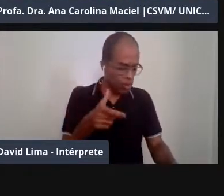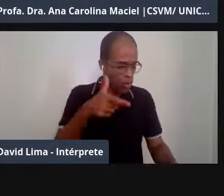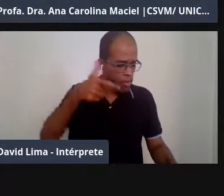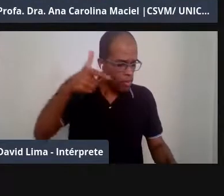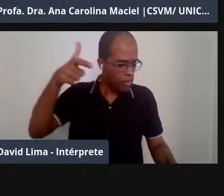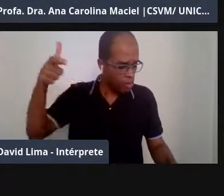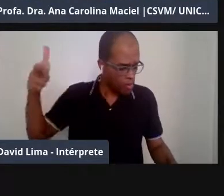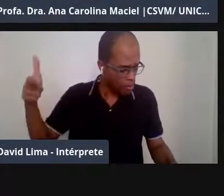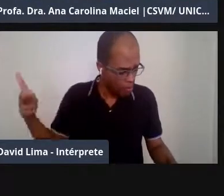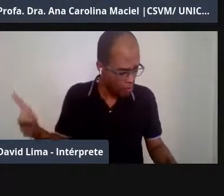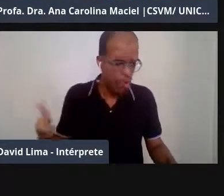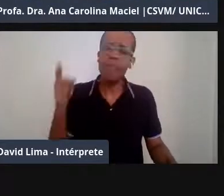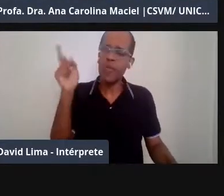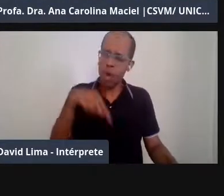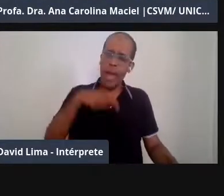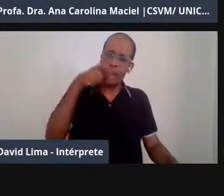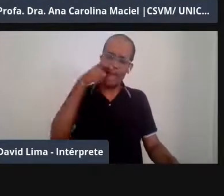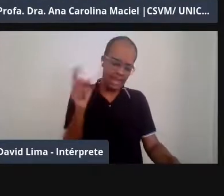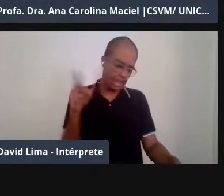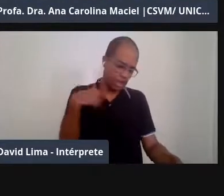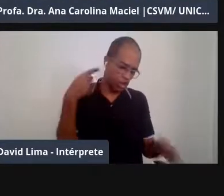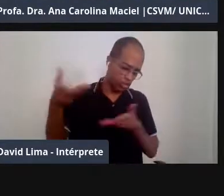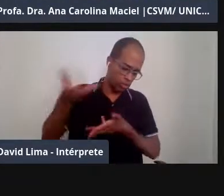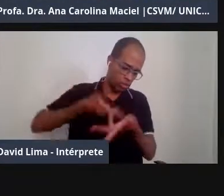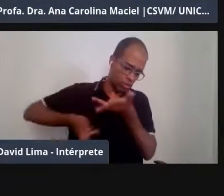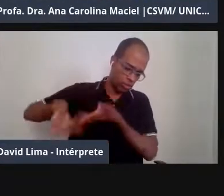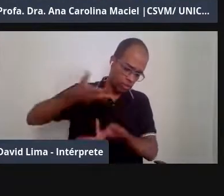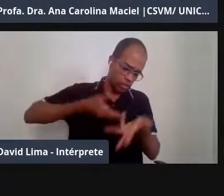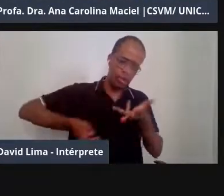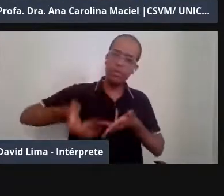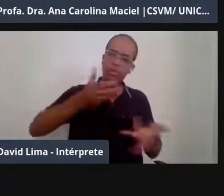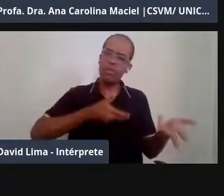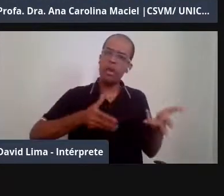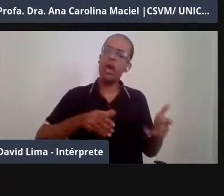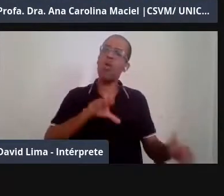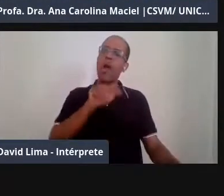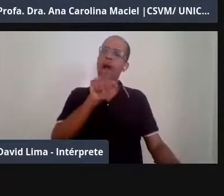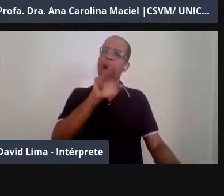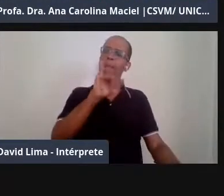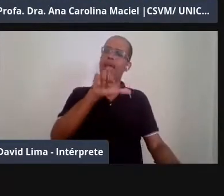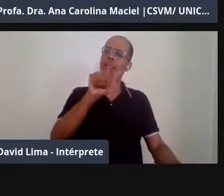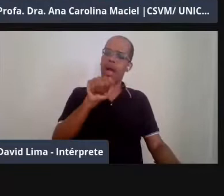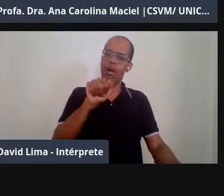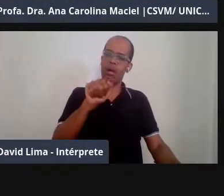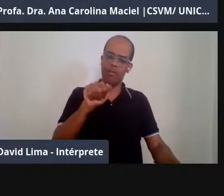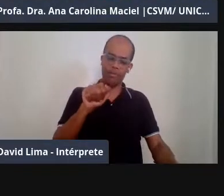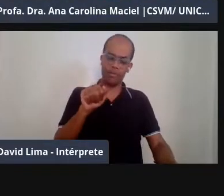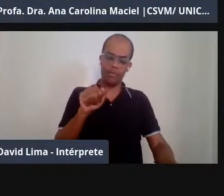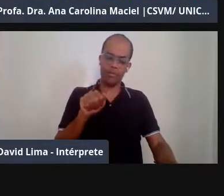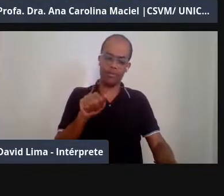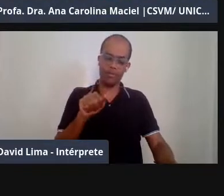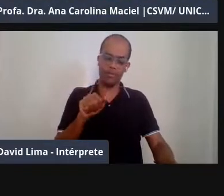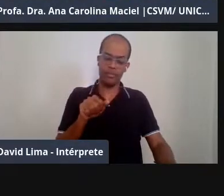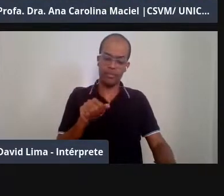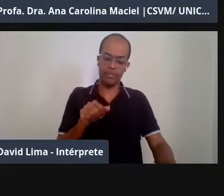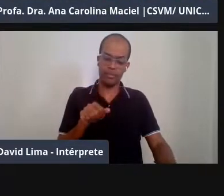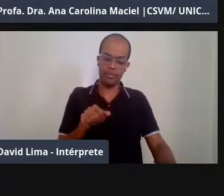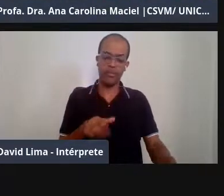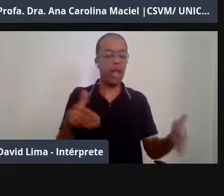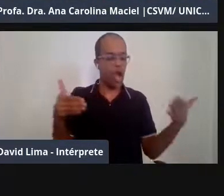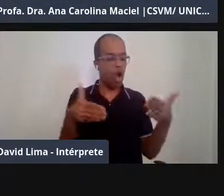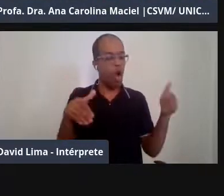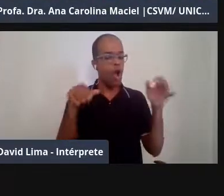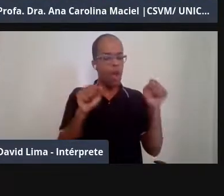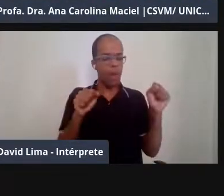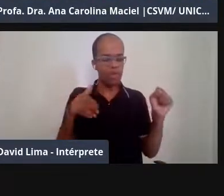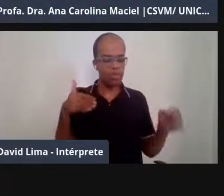inclusive, muito interessante dividir essa mesa com a Camila Suemi. Eu acho que a gente pode sair daqui com alguns